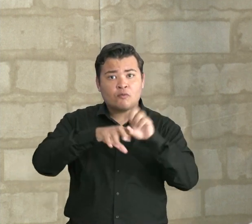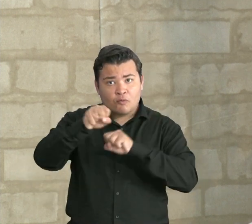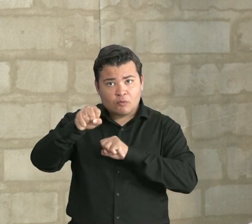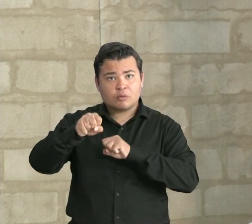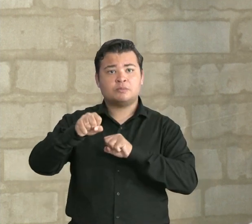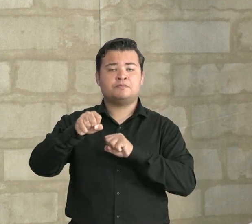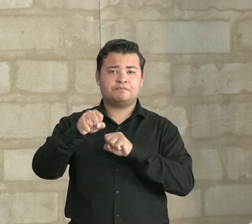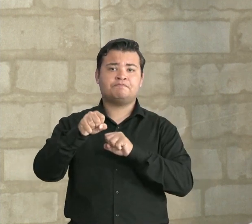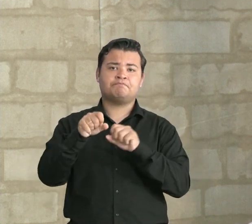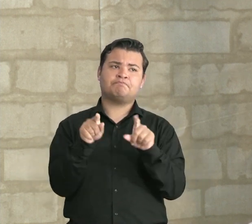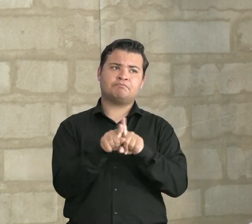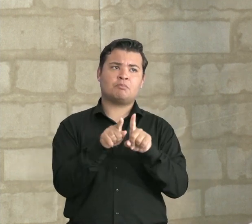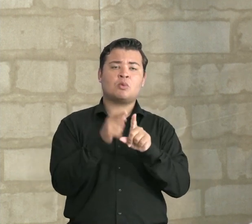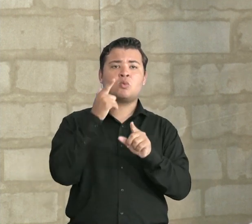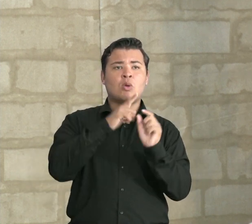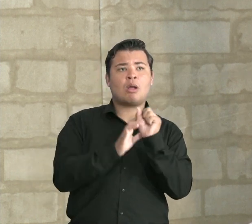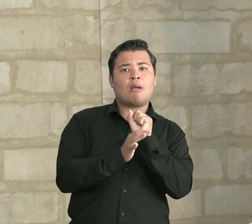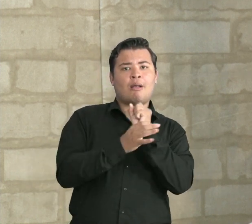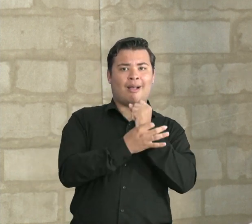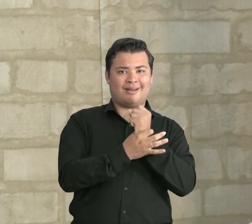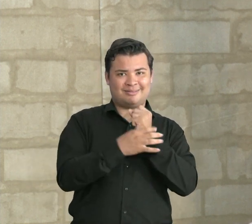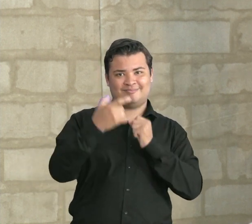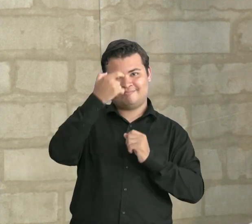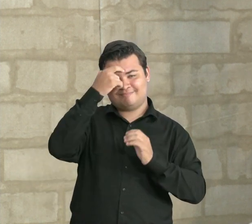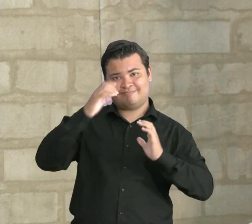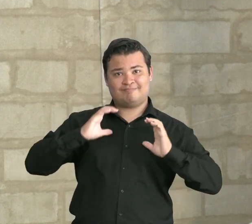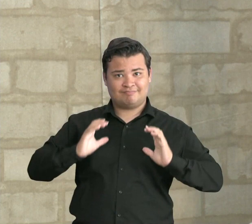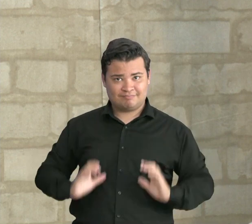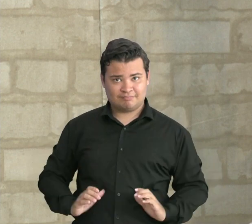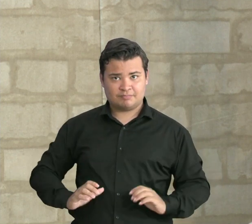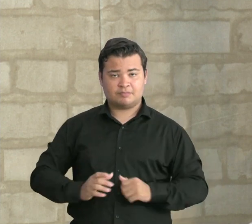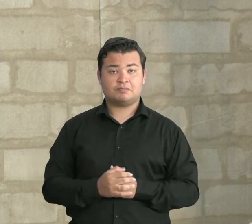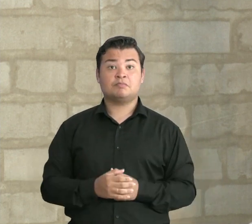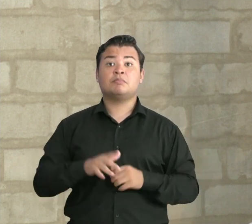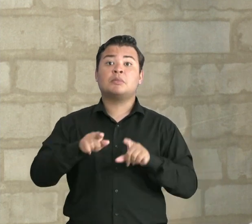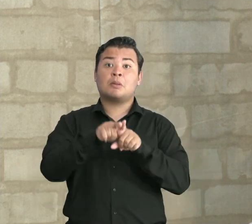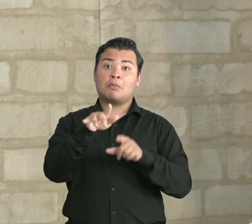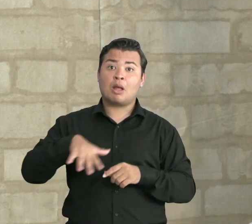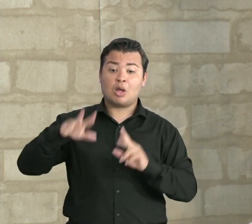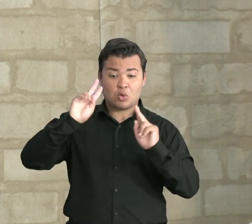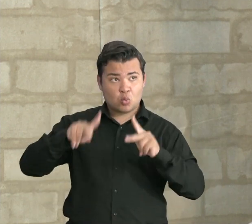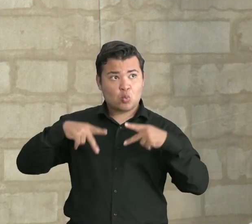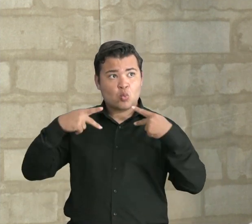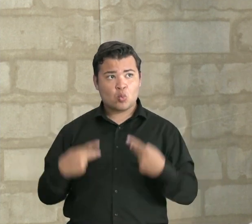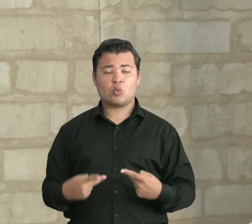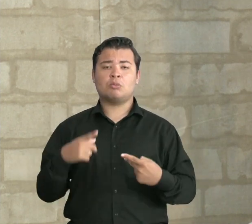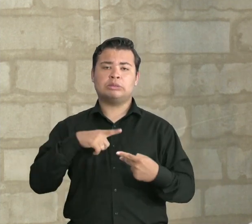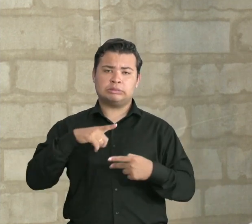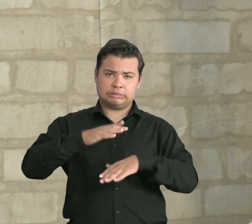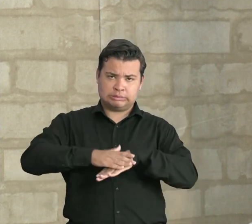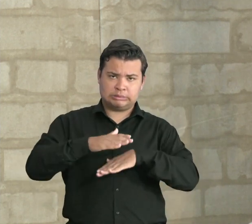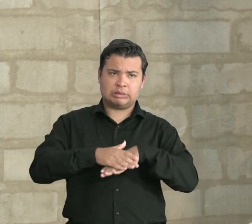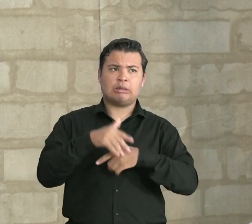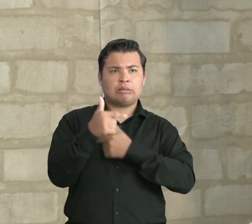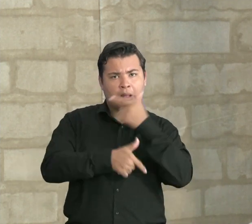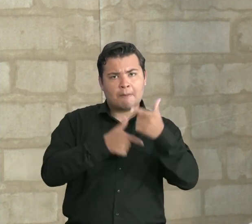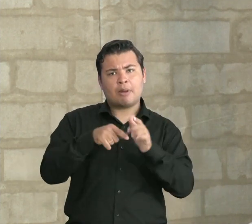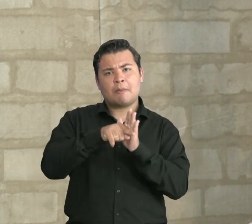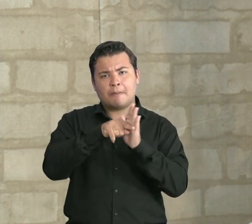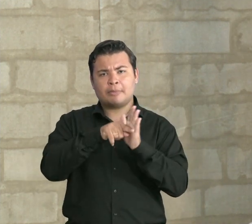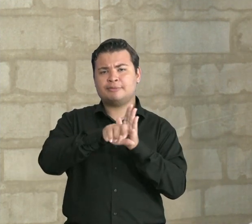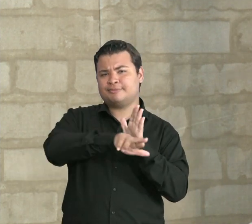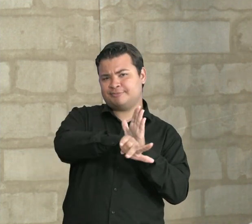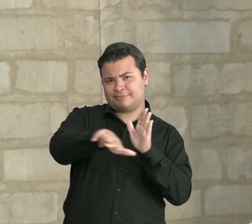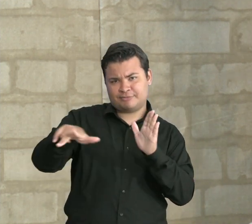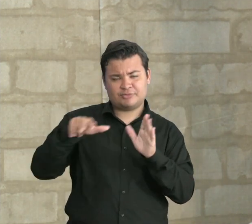e mesmo garantir a questão da cidadania, mas da áreas de humanas também, das mais diversos aspectos nas suas pesquisas. Como